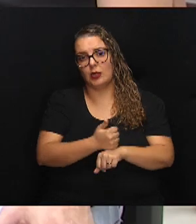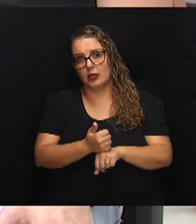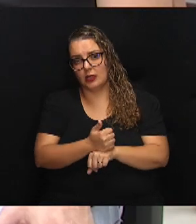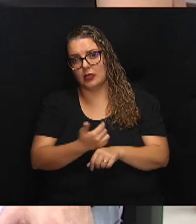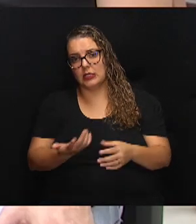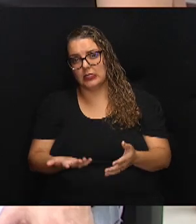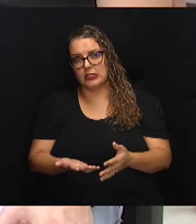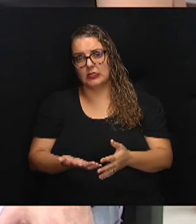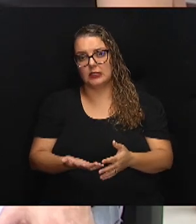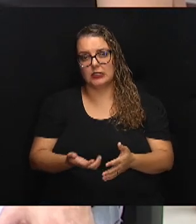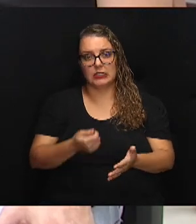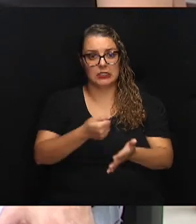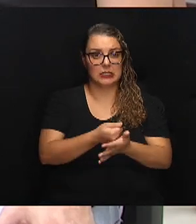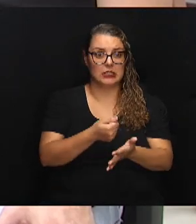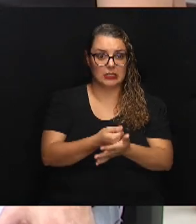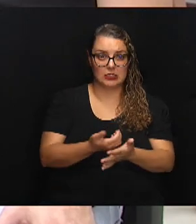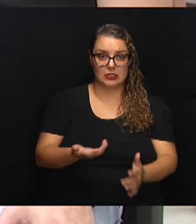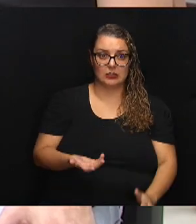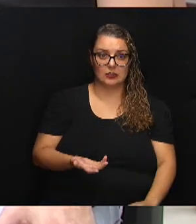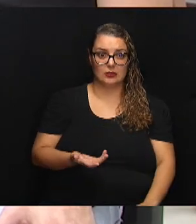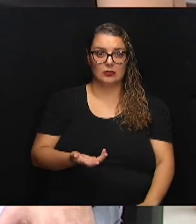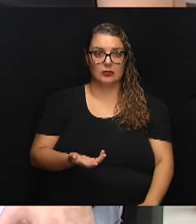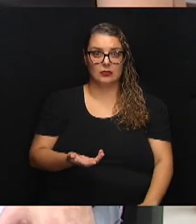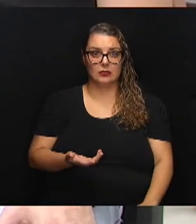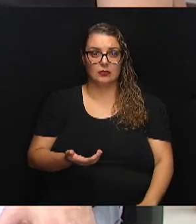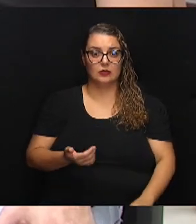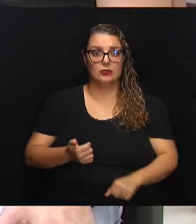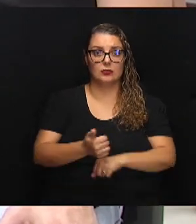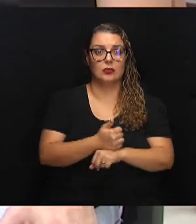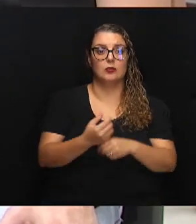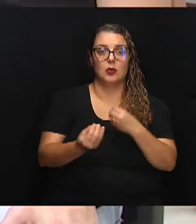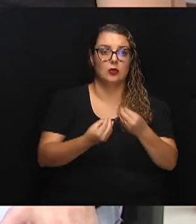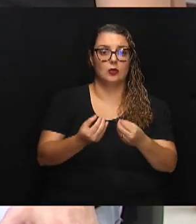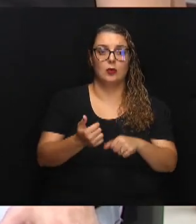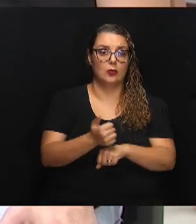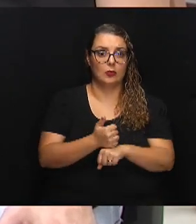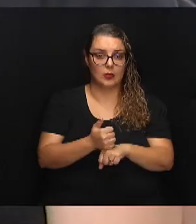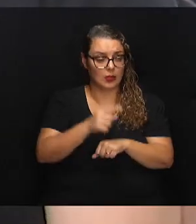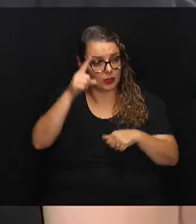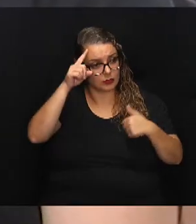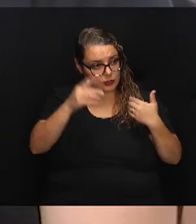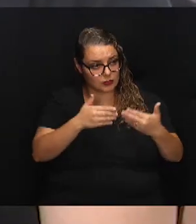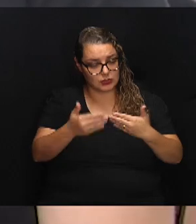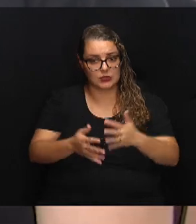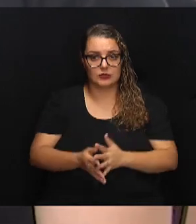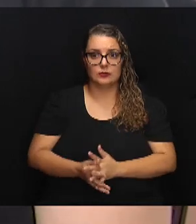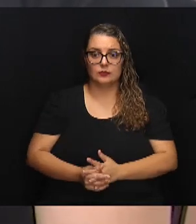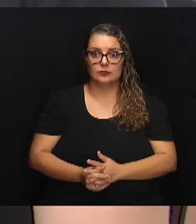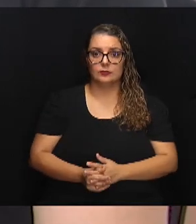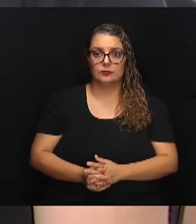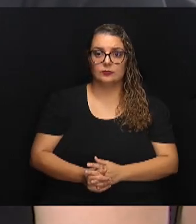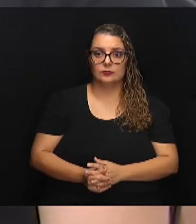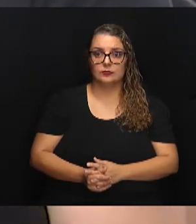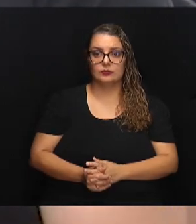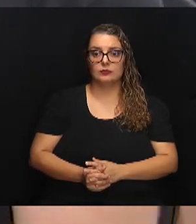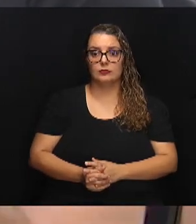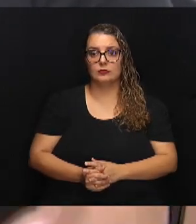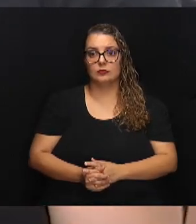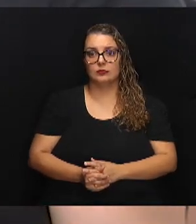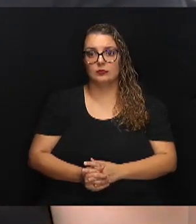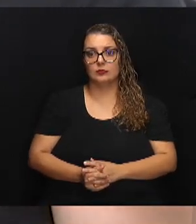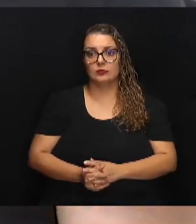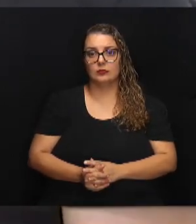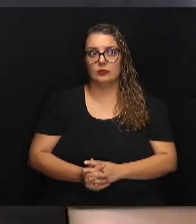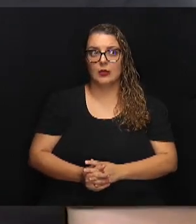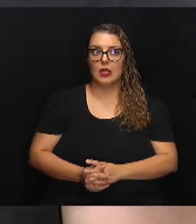que exige muito do profissional. Como que é essa profissão no dia a dia? Assim, ela não é cansativa, eu não trocaria ela